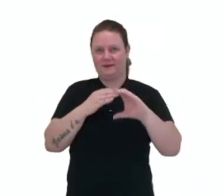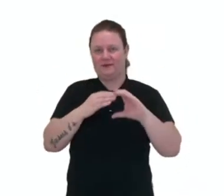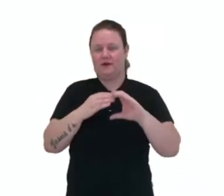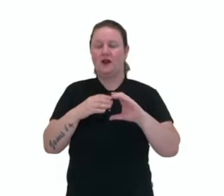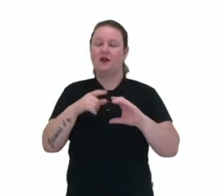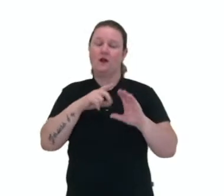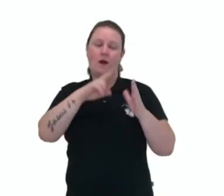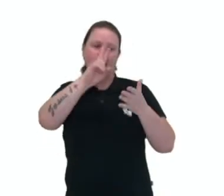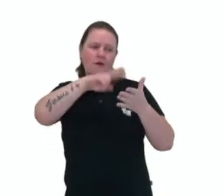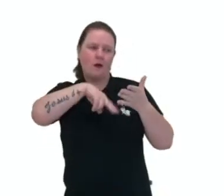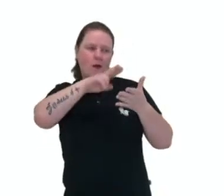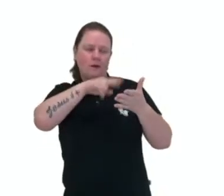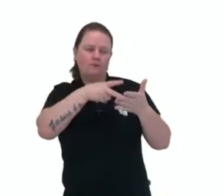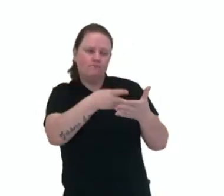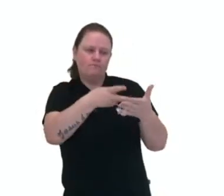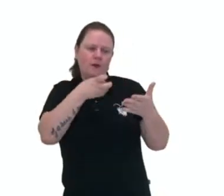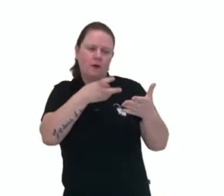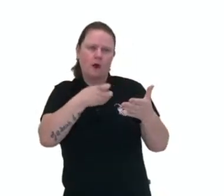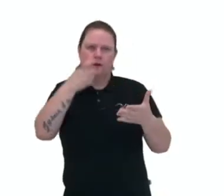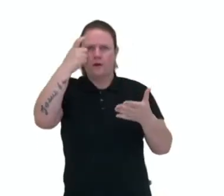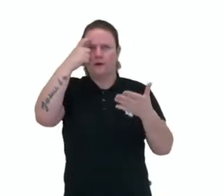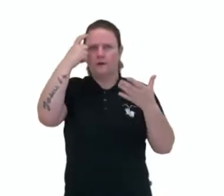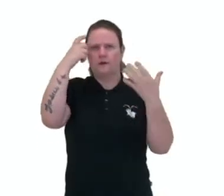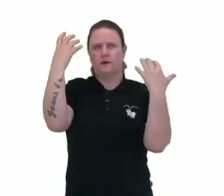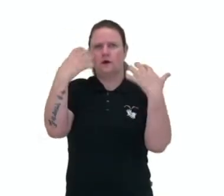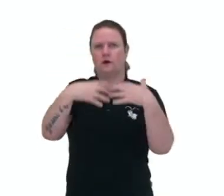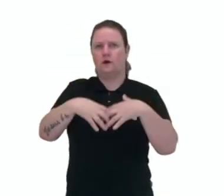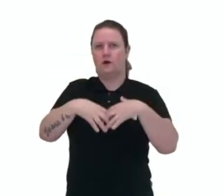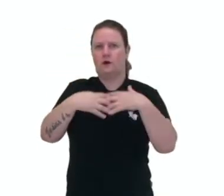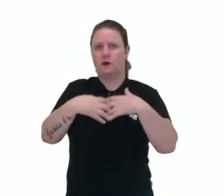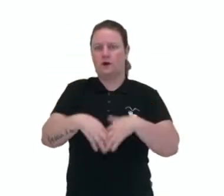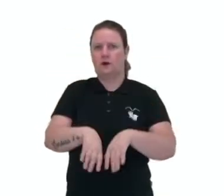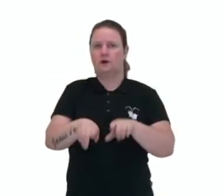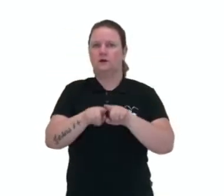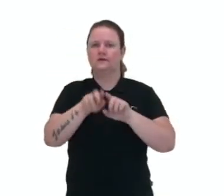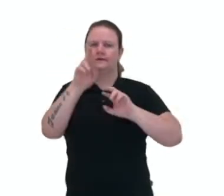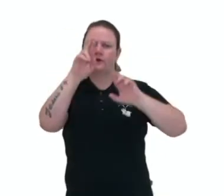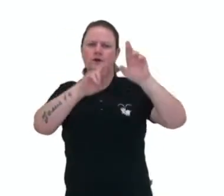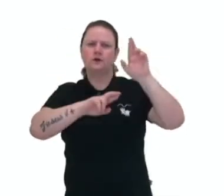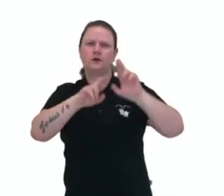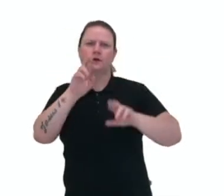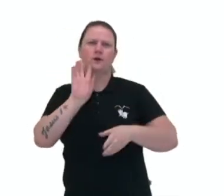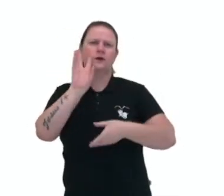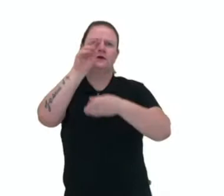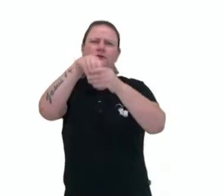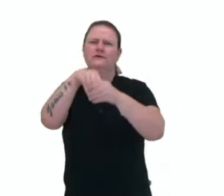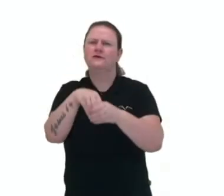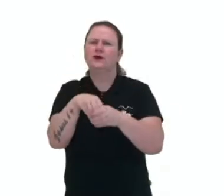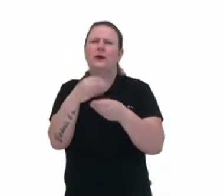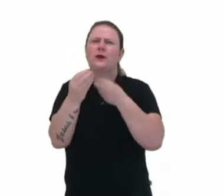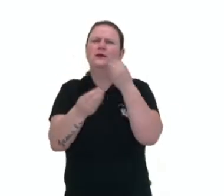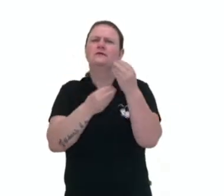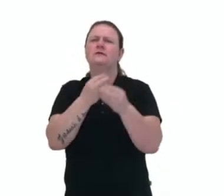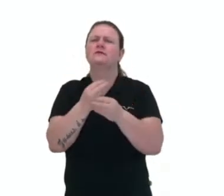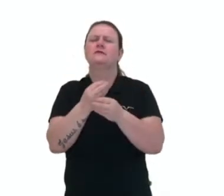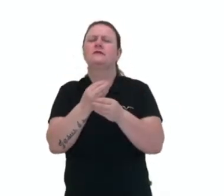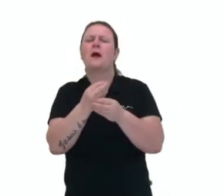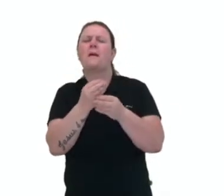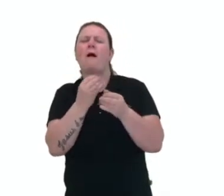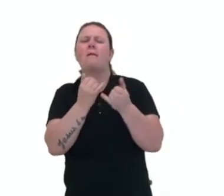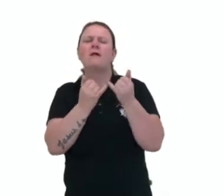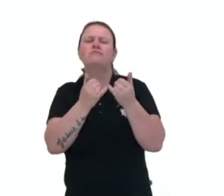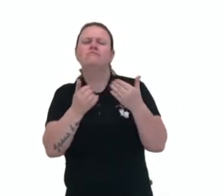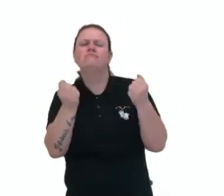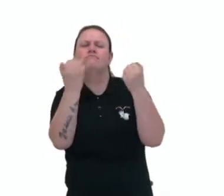música, refletir sobre os aspectos levantados pela letra, verificar as noções implícitas na letra, ou seja, aquilo que está